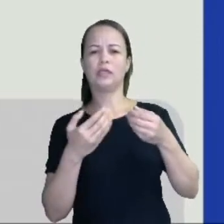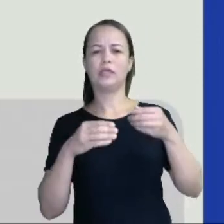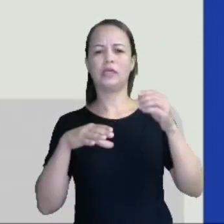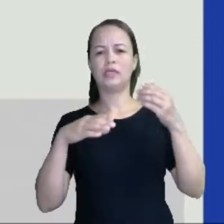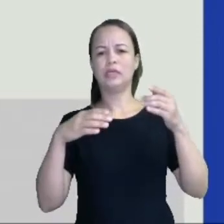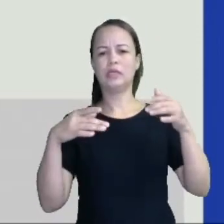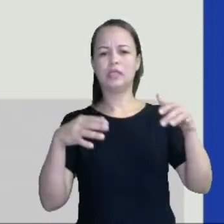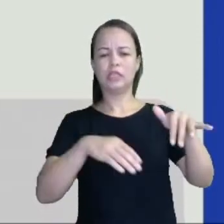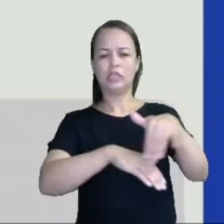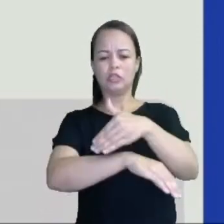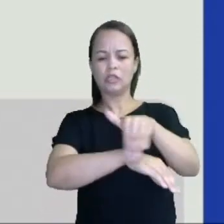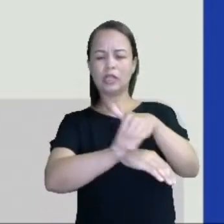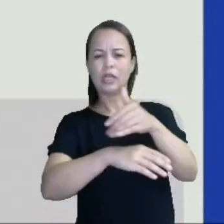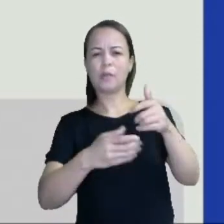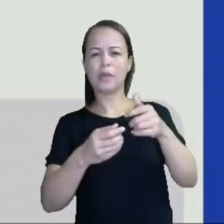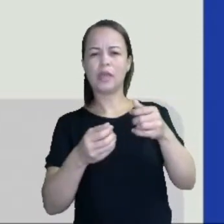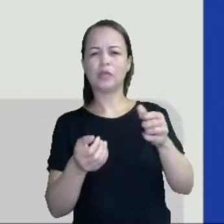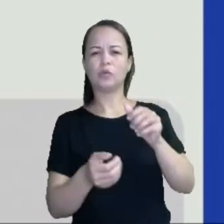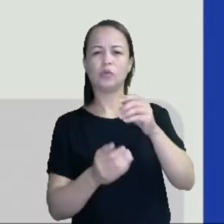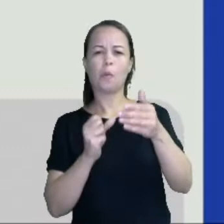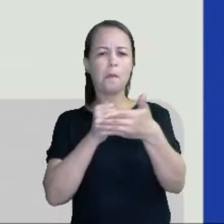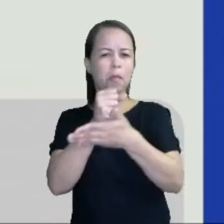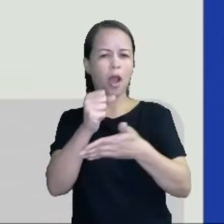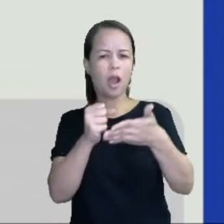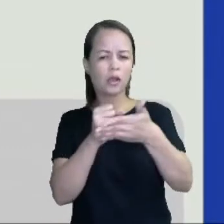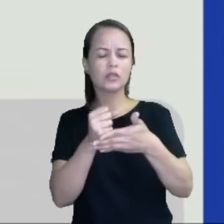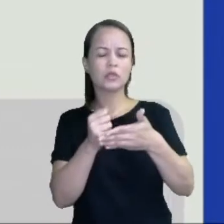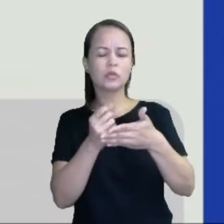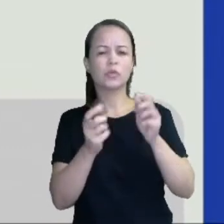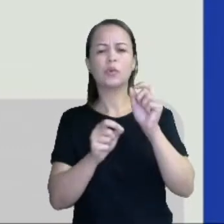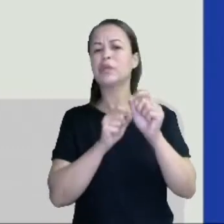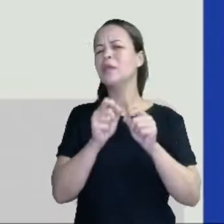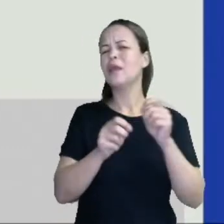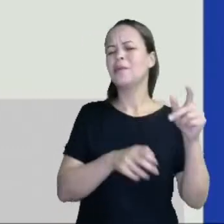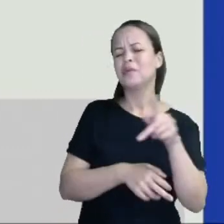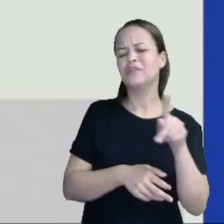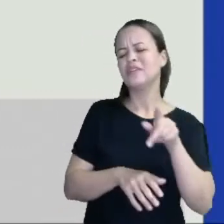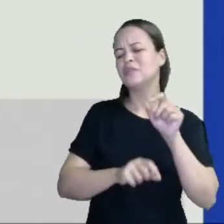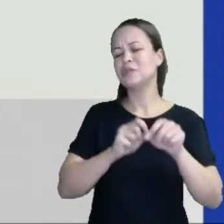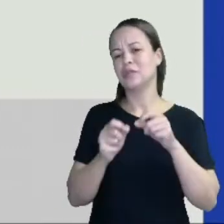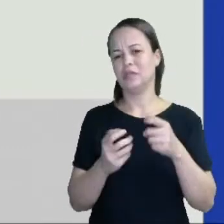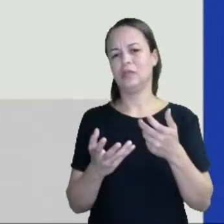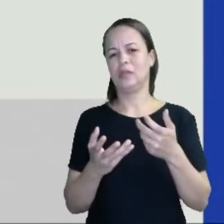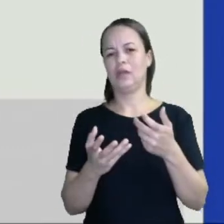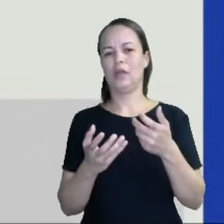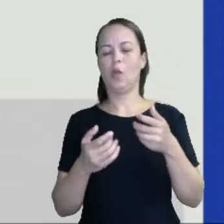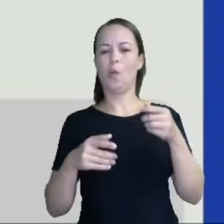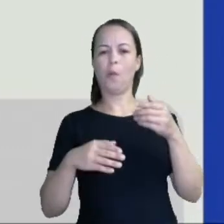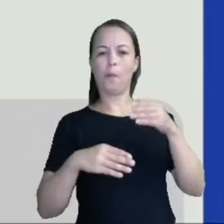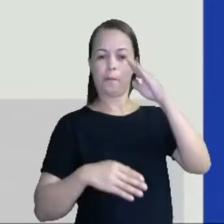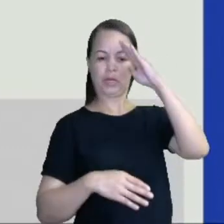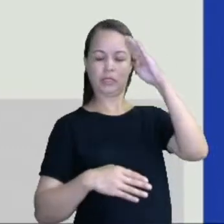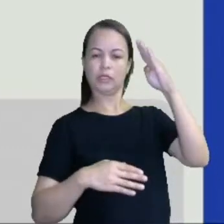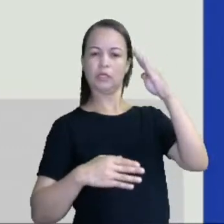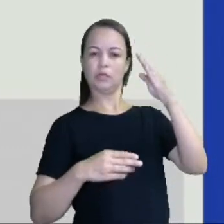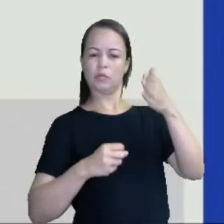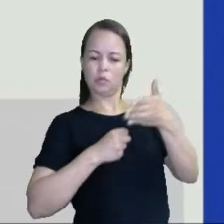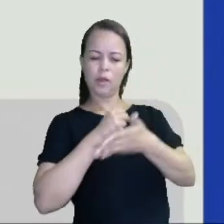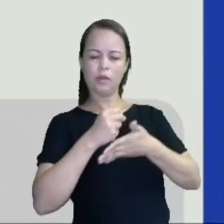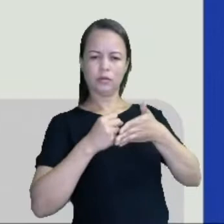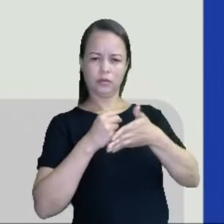básico, professora, é o princípio básico para você viver bem dentro de uma comunidade,